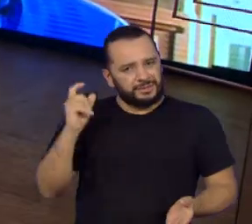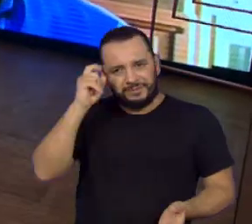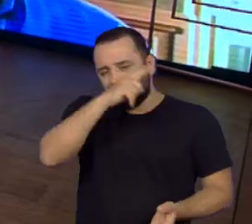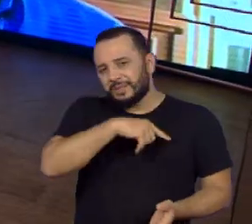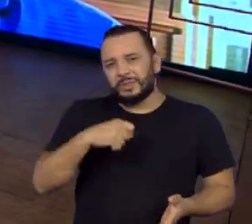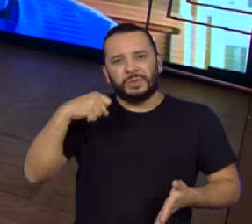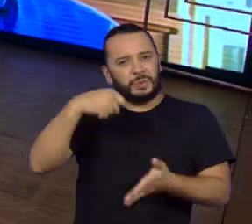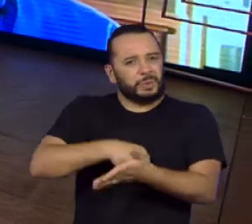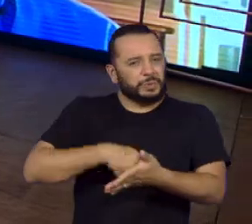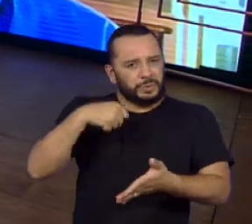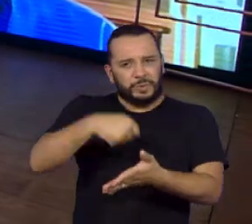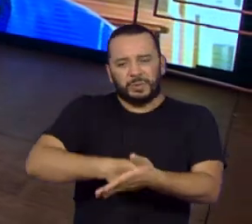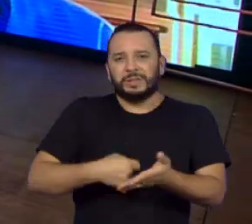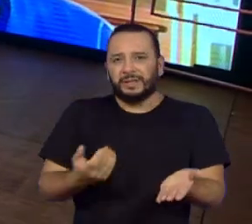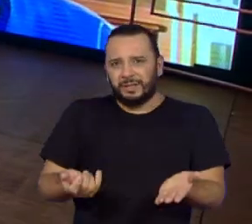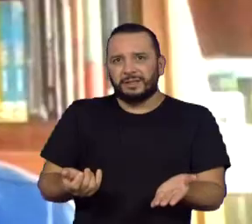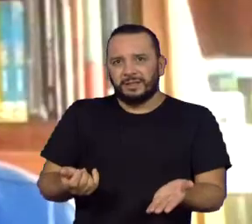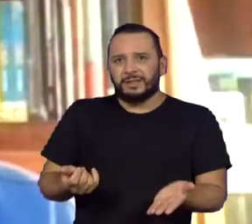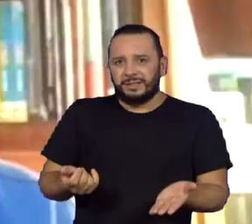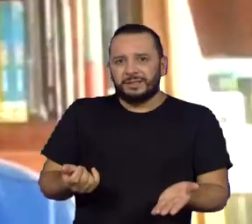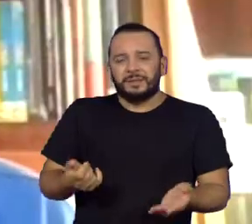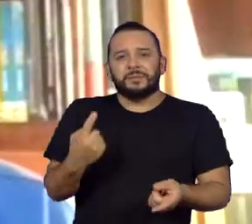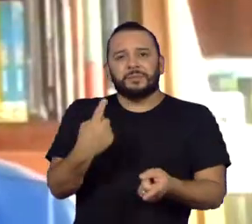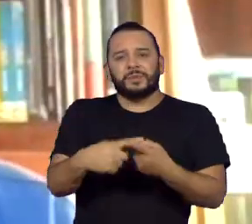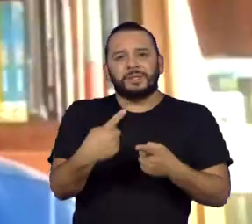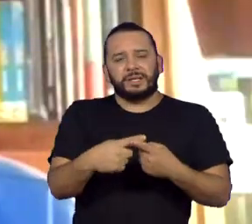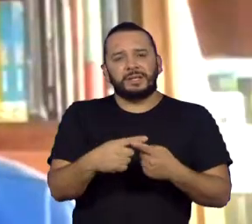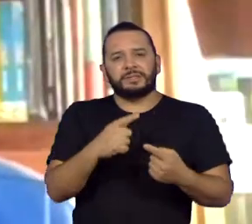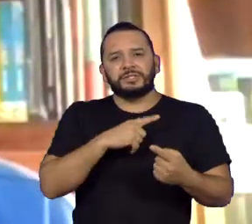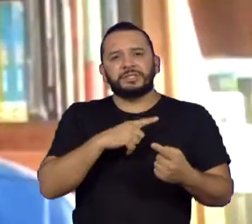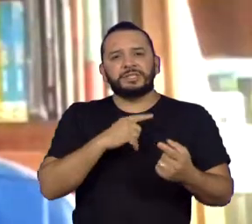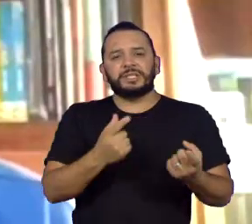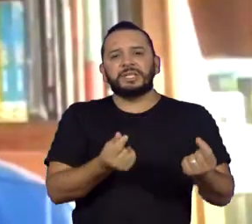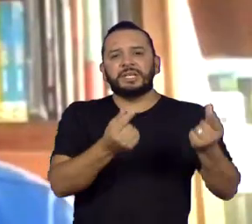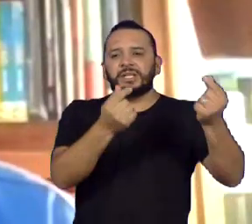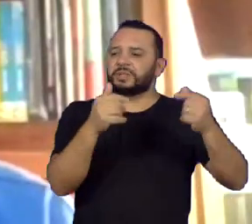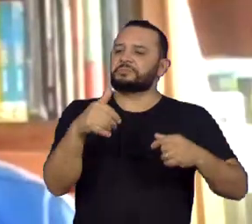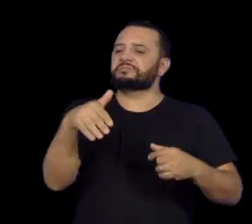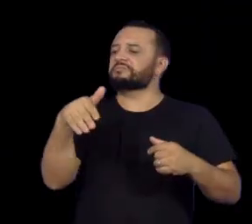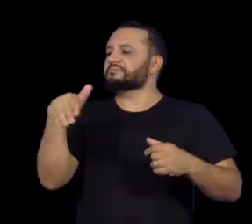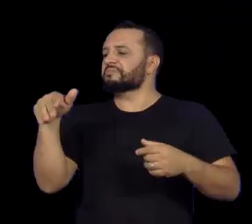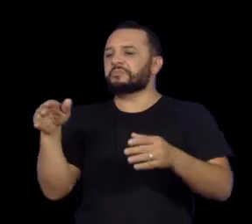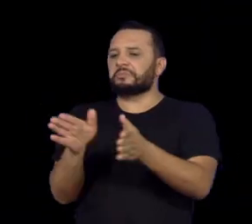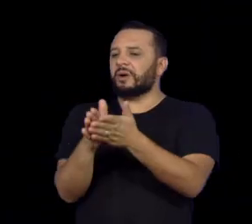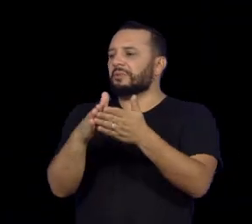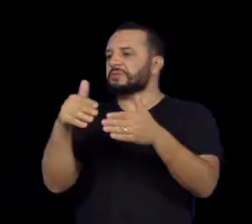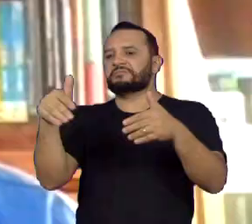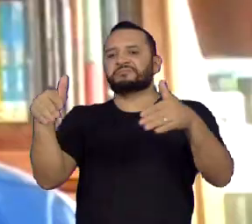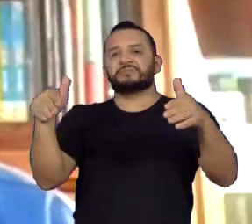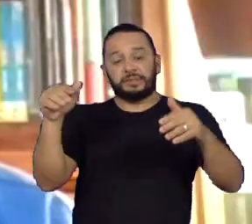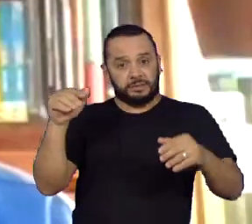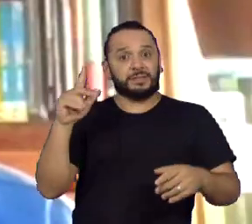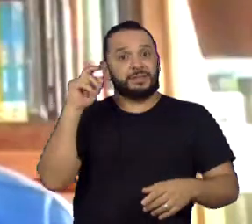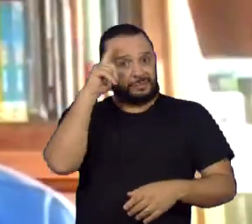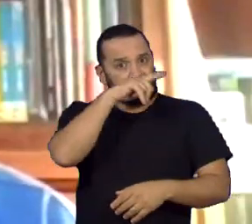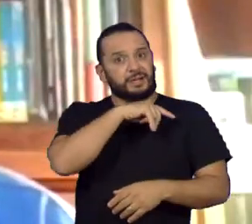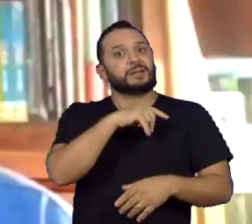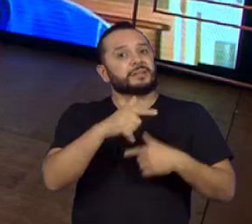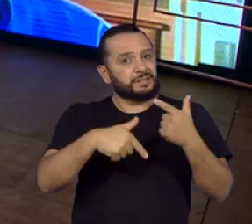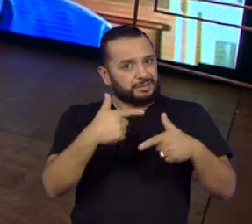com essa elite brasileira, foi um trabalho muito